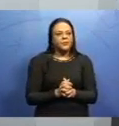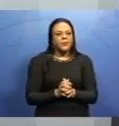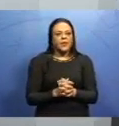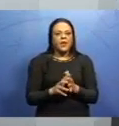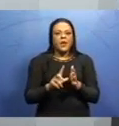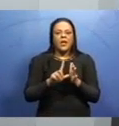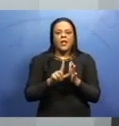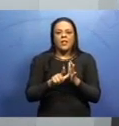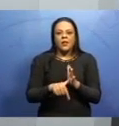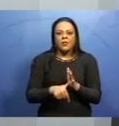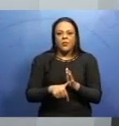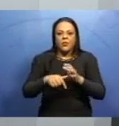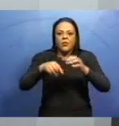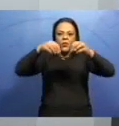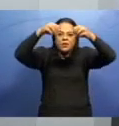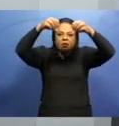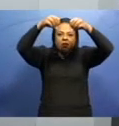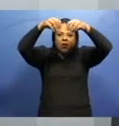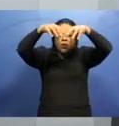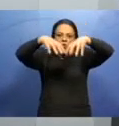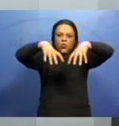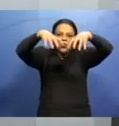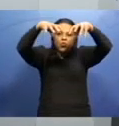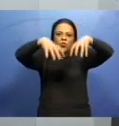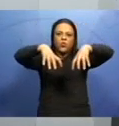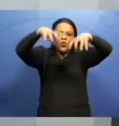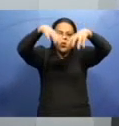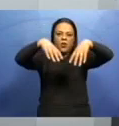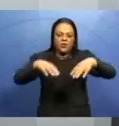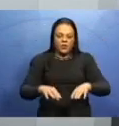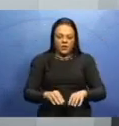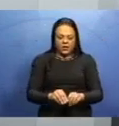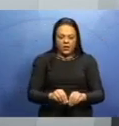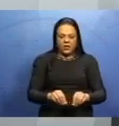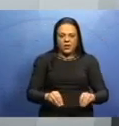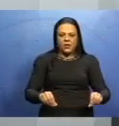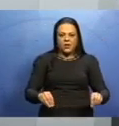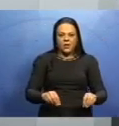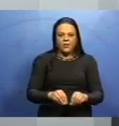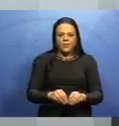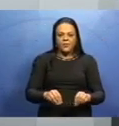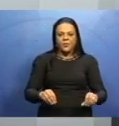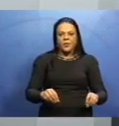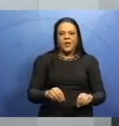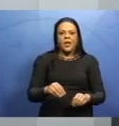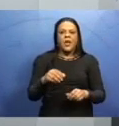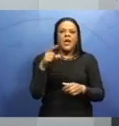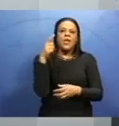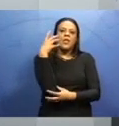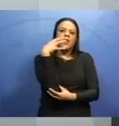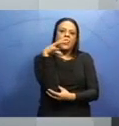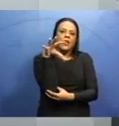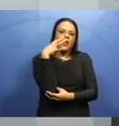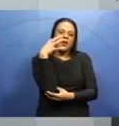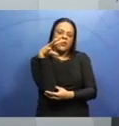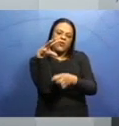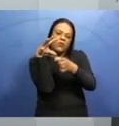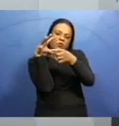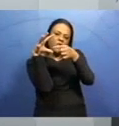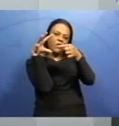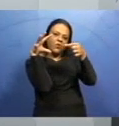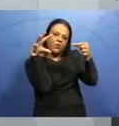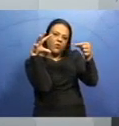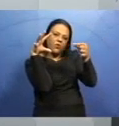Depois cai sobre a terra em formas de chuva. É interceptada pelas folhas das árvores